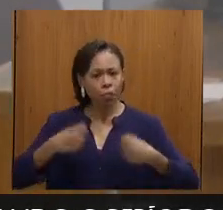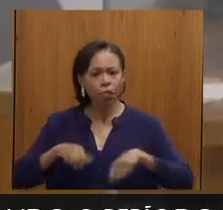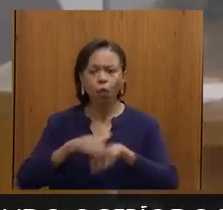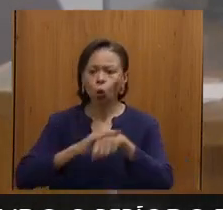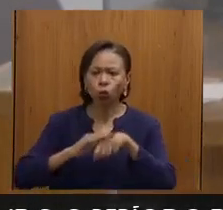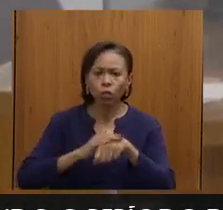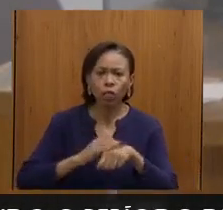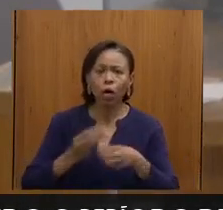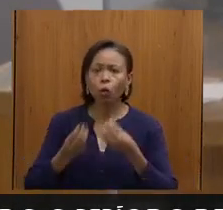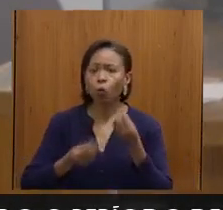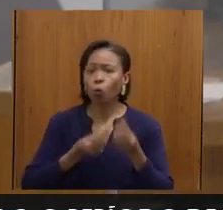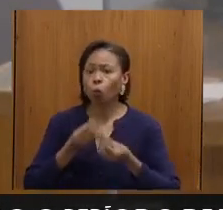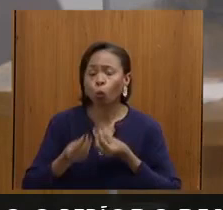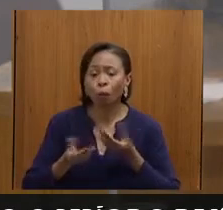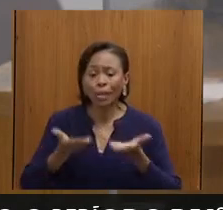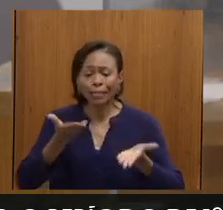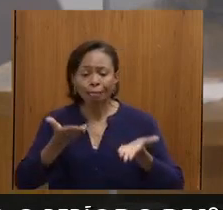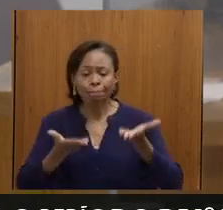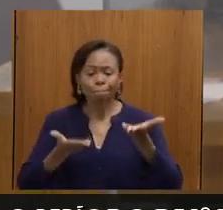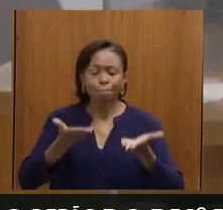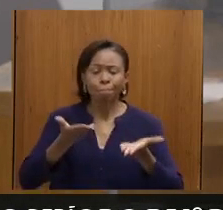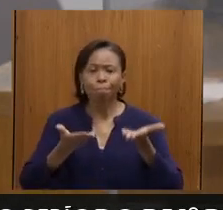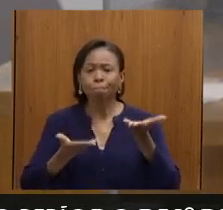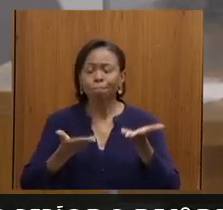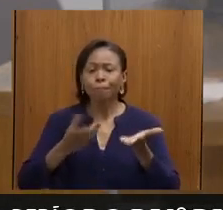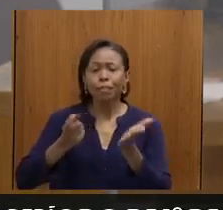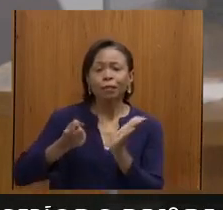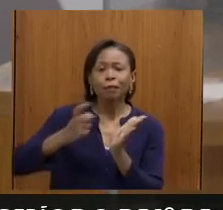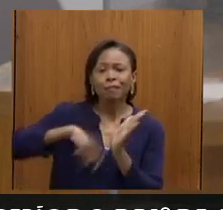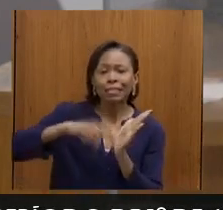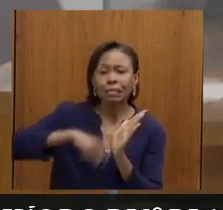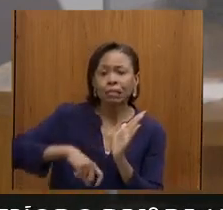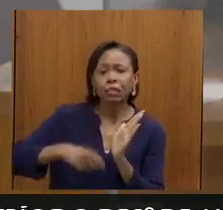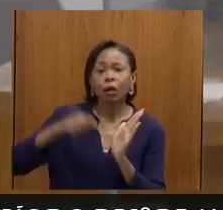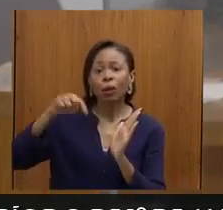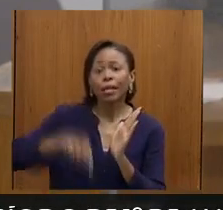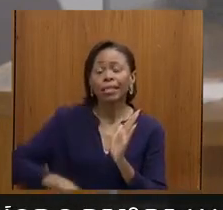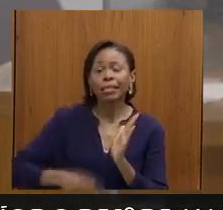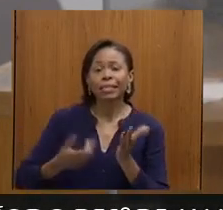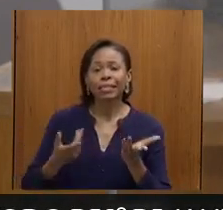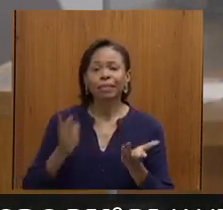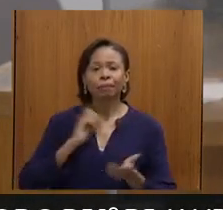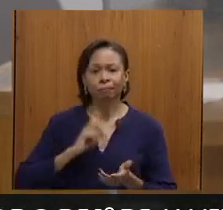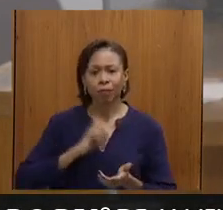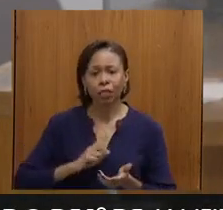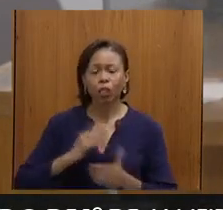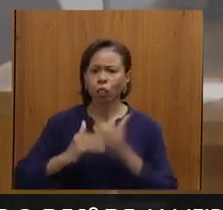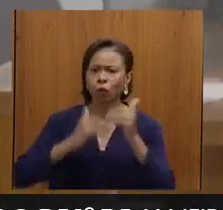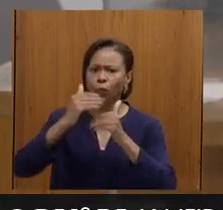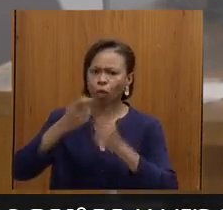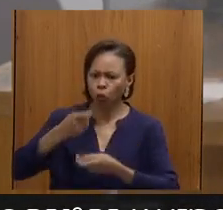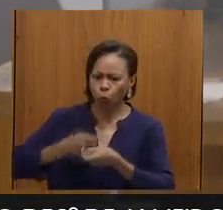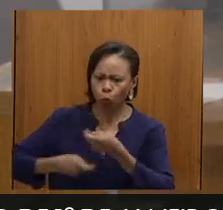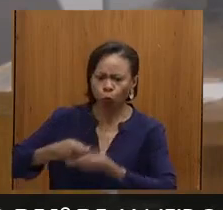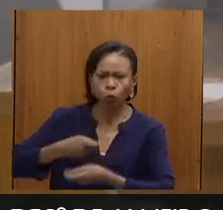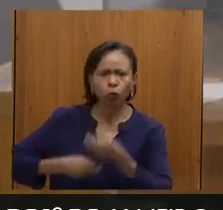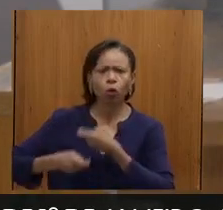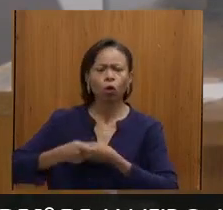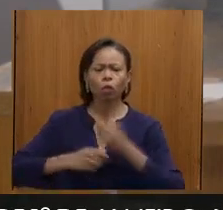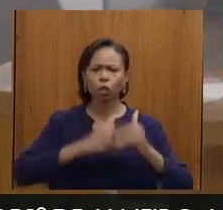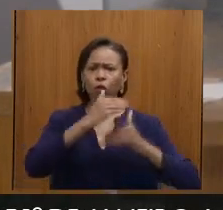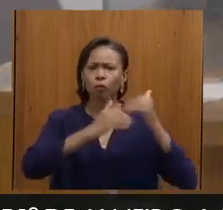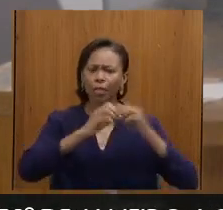equilíbrio fiscal do nosso Estado, a sustentabilidade para o desenvolvimento do nosso Estado, desenvolvimento econômico, desenvolvimento da